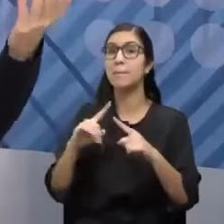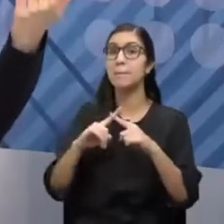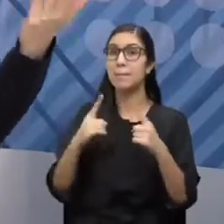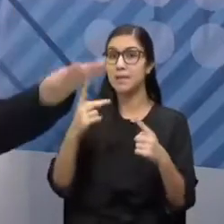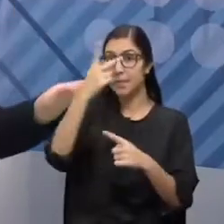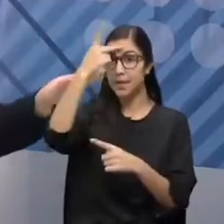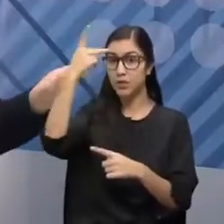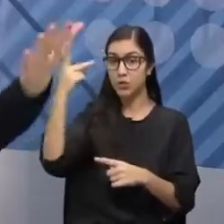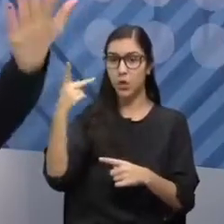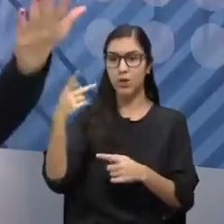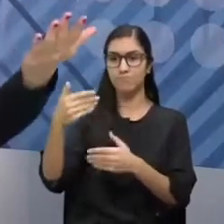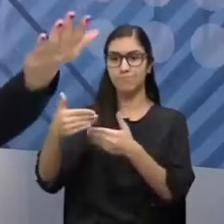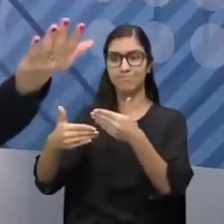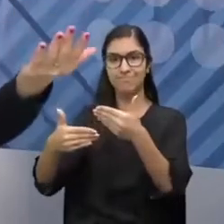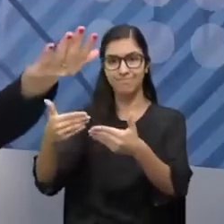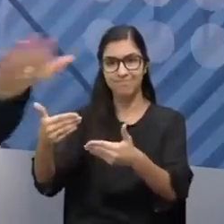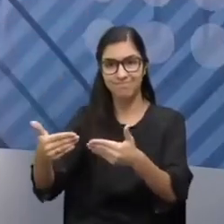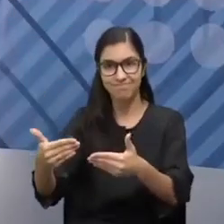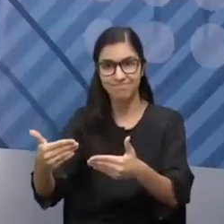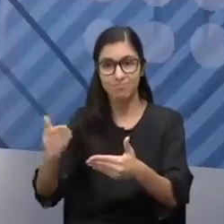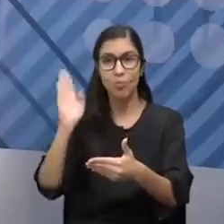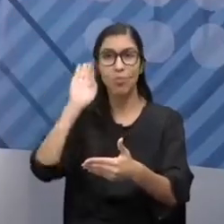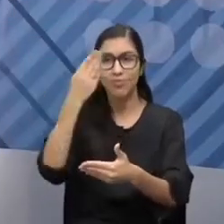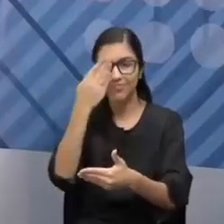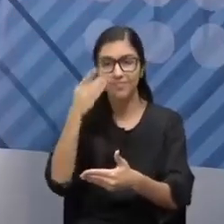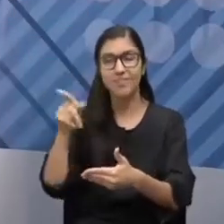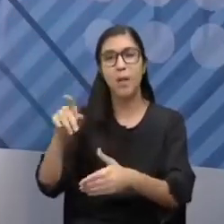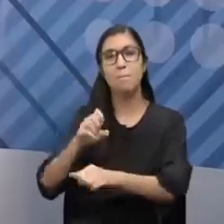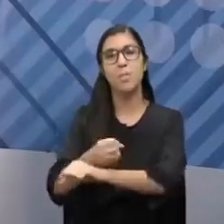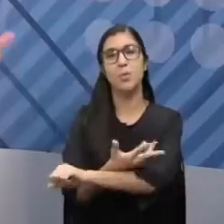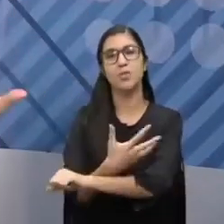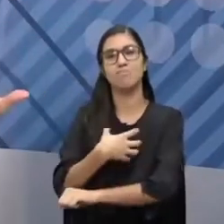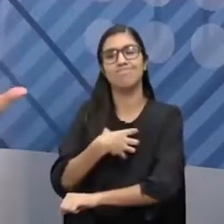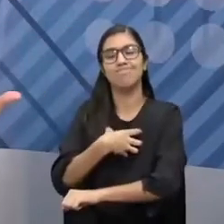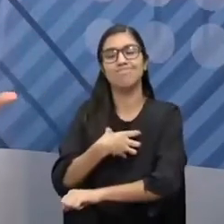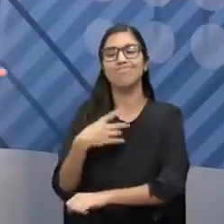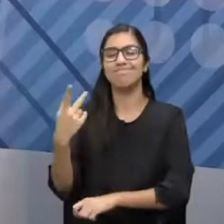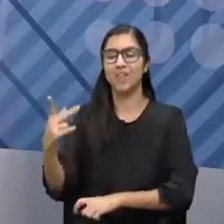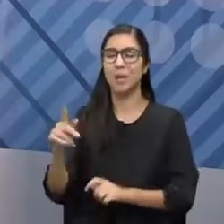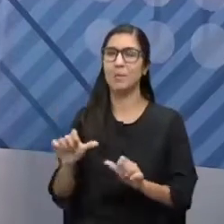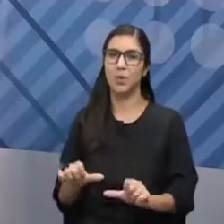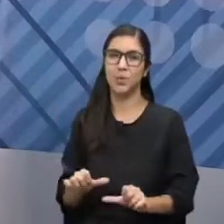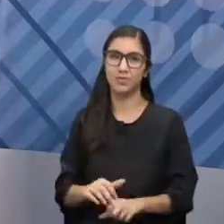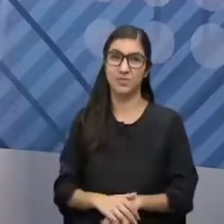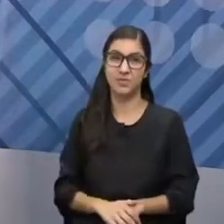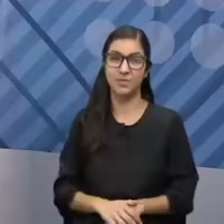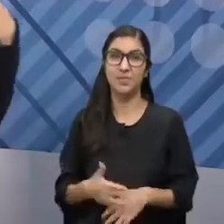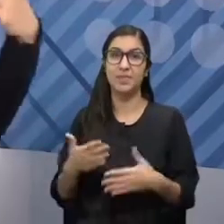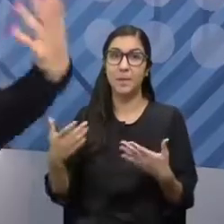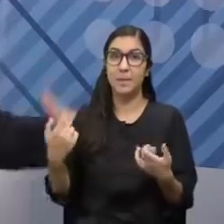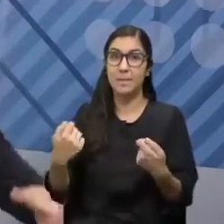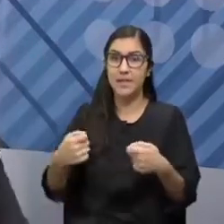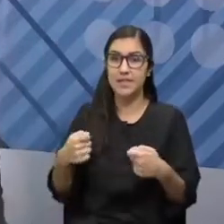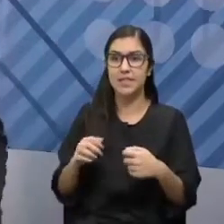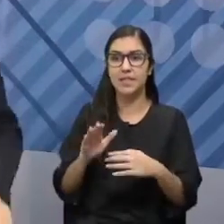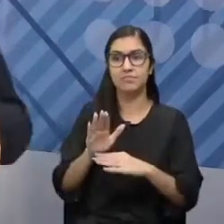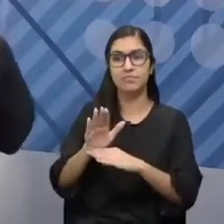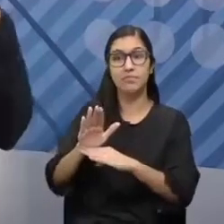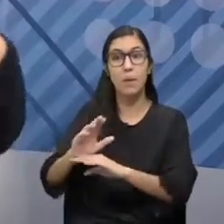de uma pessoa que ficou são muito piores do que a que nasceu, certamente. Então, nós temos que trabalhar as condições